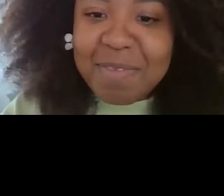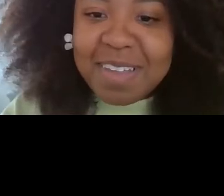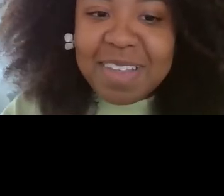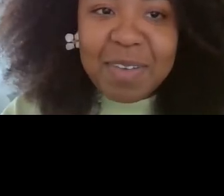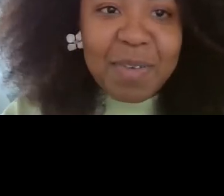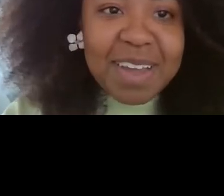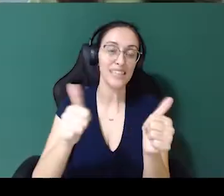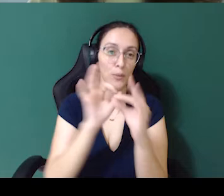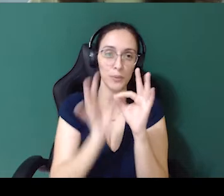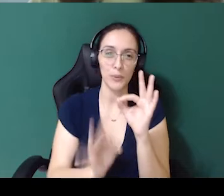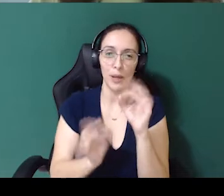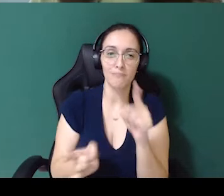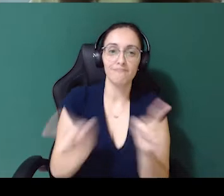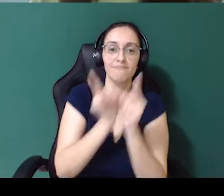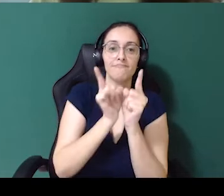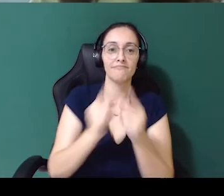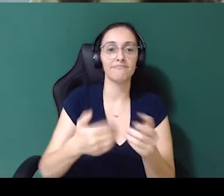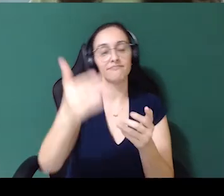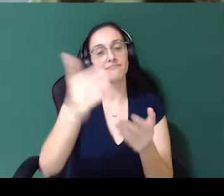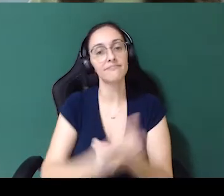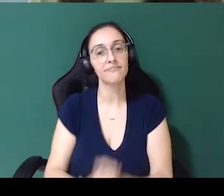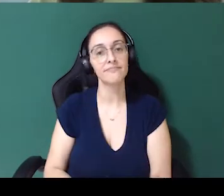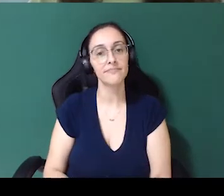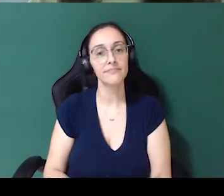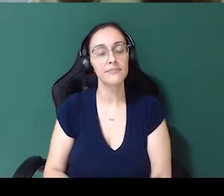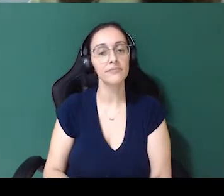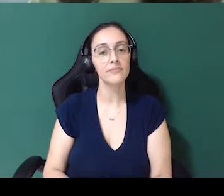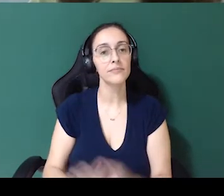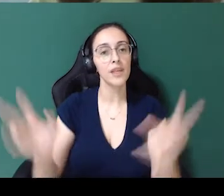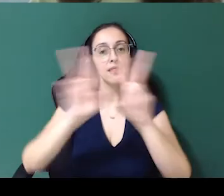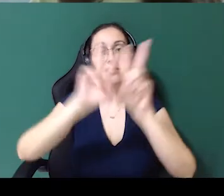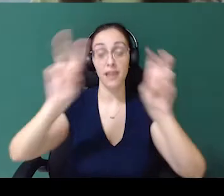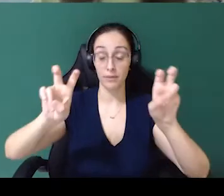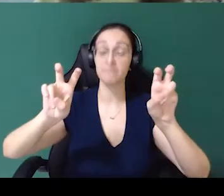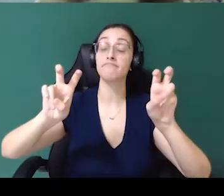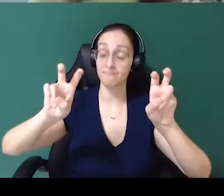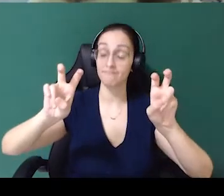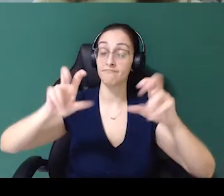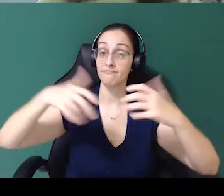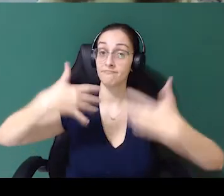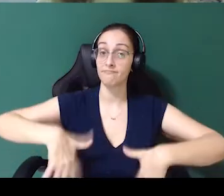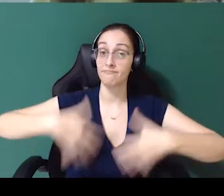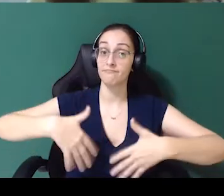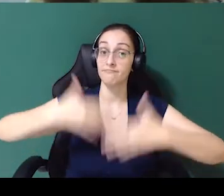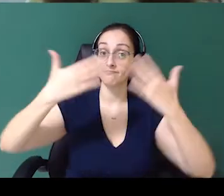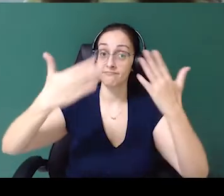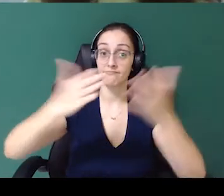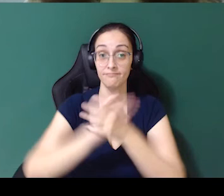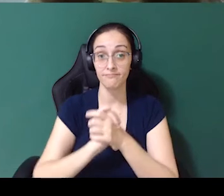Então vamos lá, sem mais delongas, a gente vai falar sobre um tema, como eu